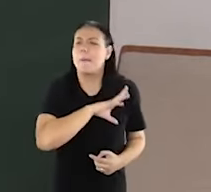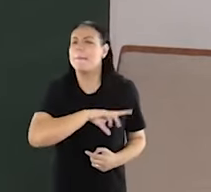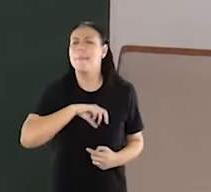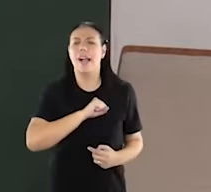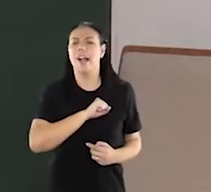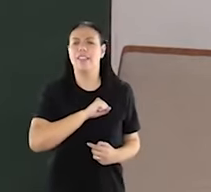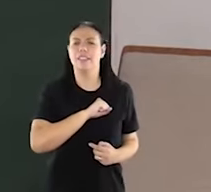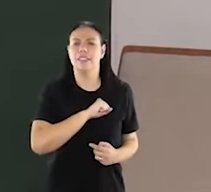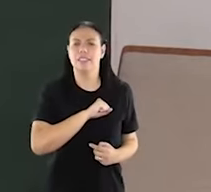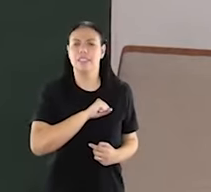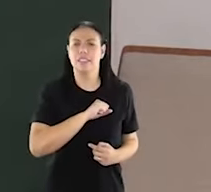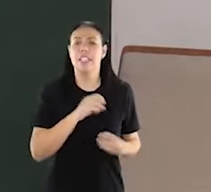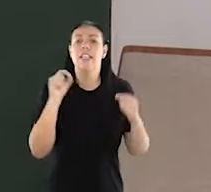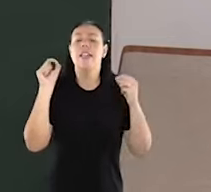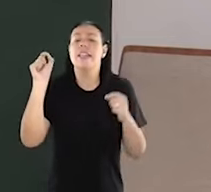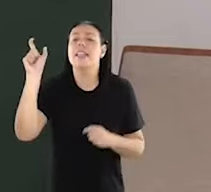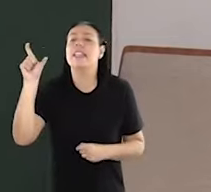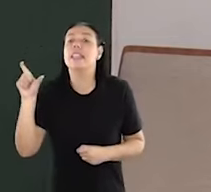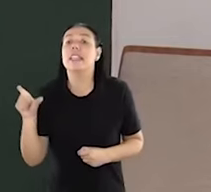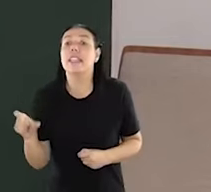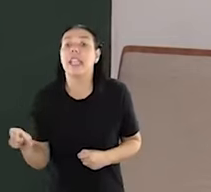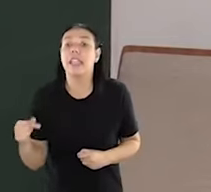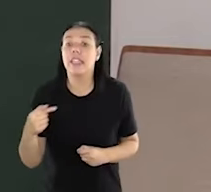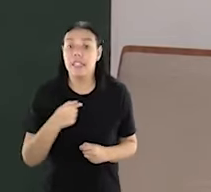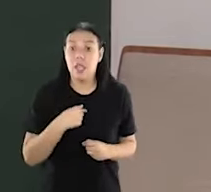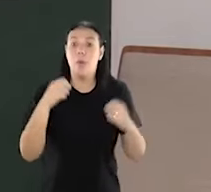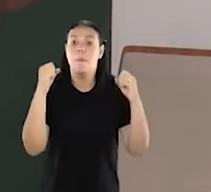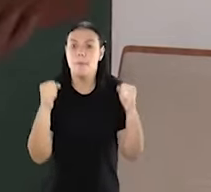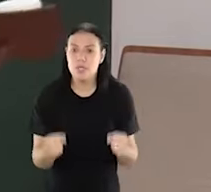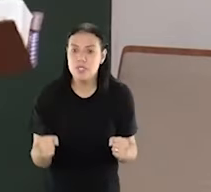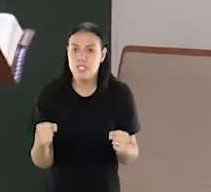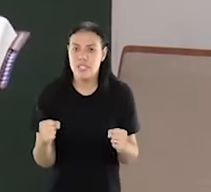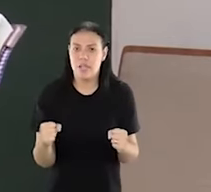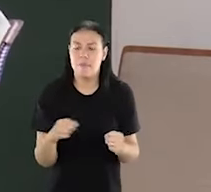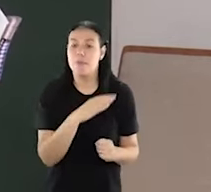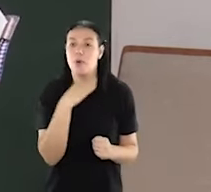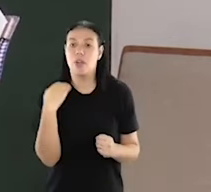meu filho Absalão, quem dera ter dado a minha vida por ti.